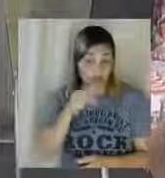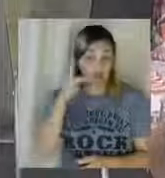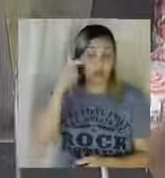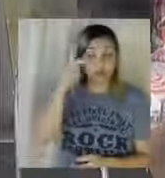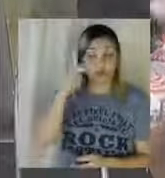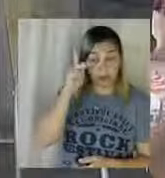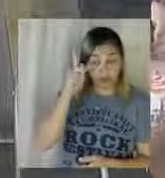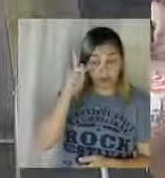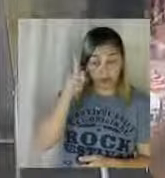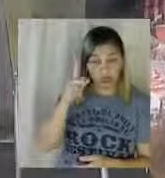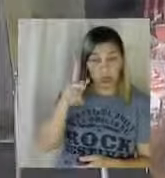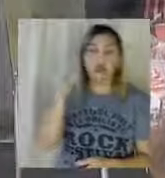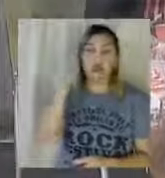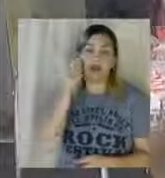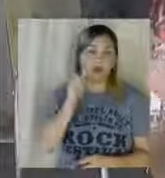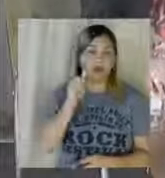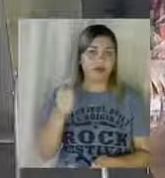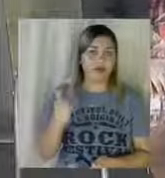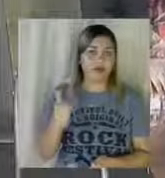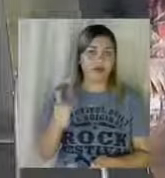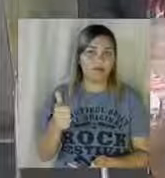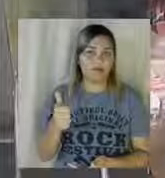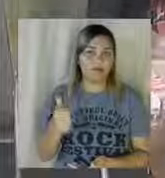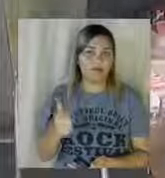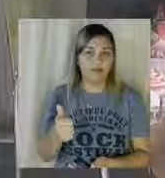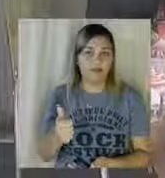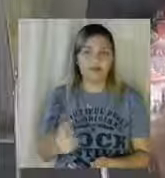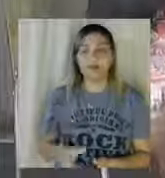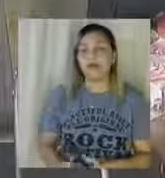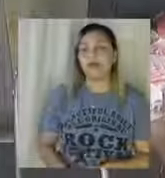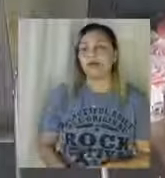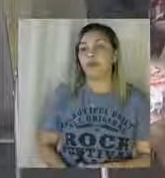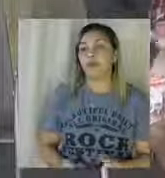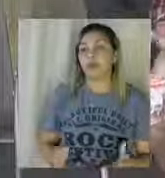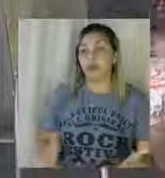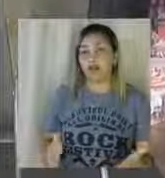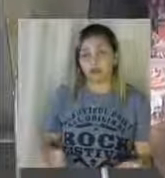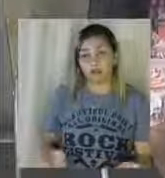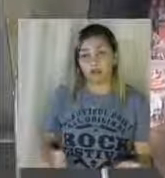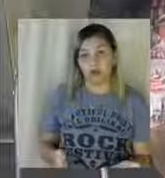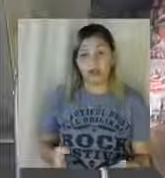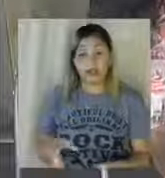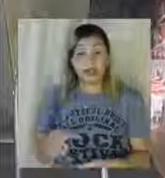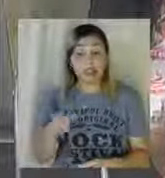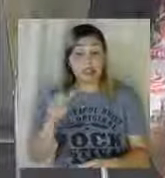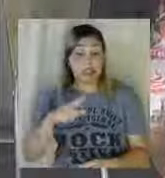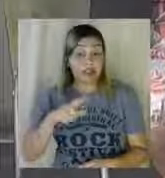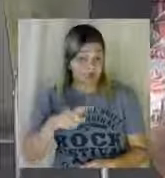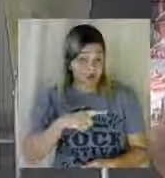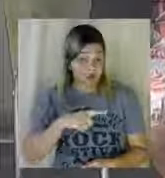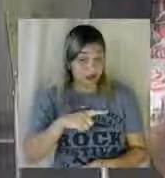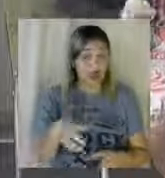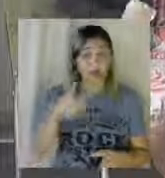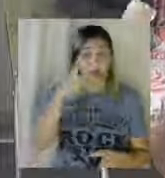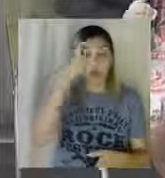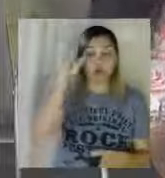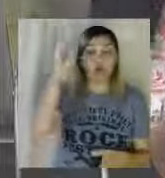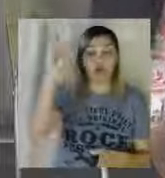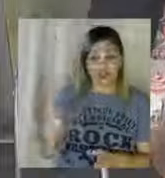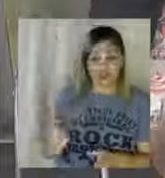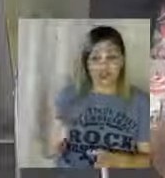Paloma e Alessandra. Nesse exato momento, se existe alguém aqui com deficiência, essa pessoa sou